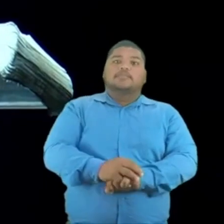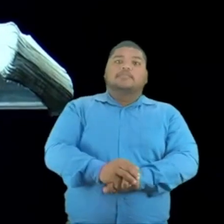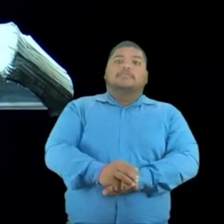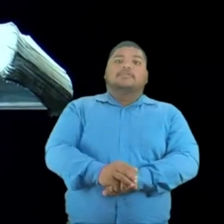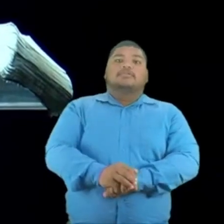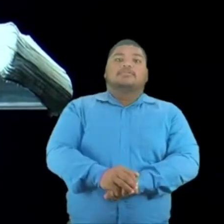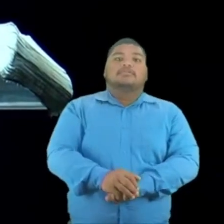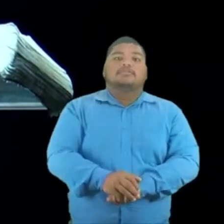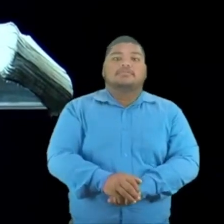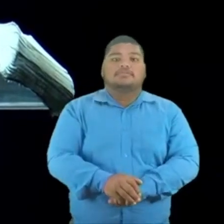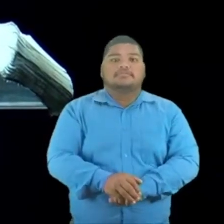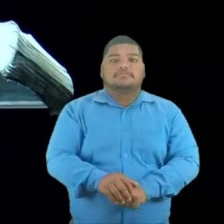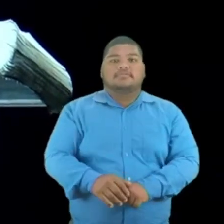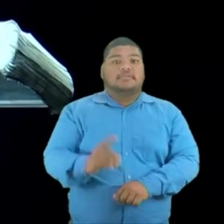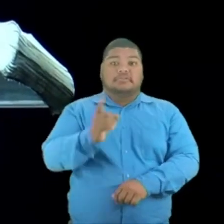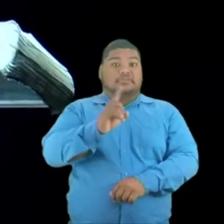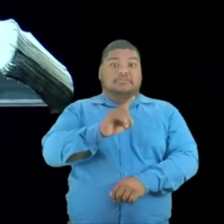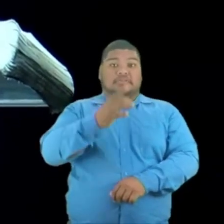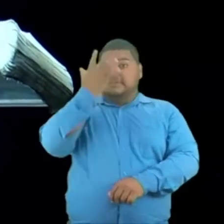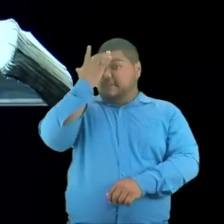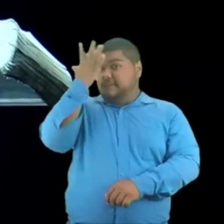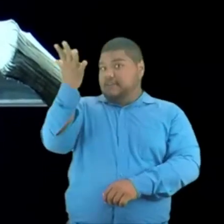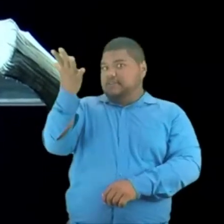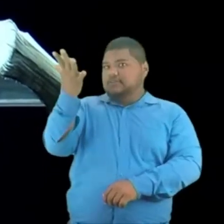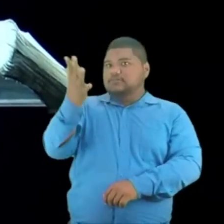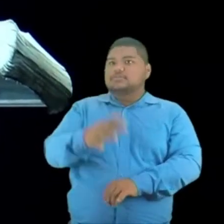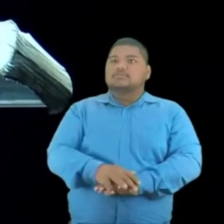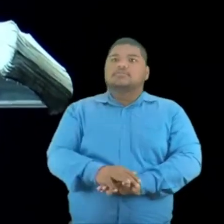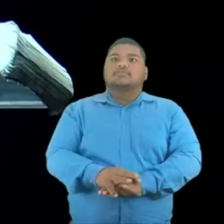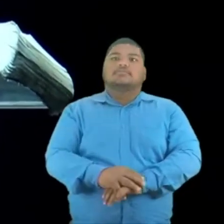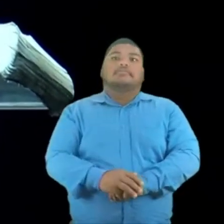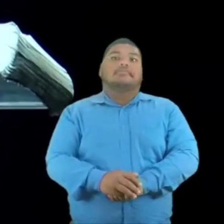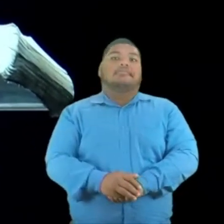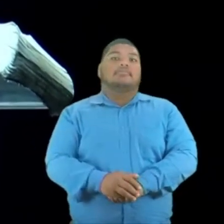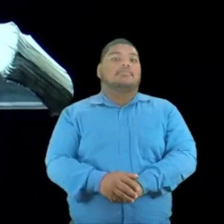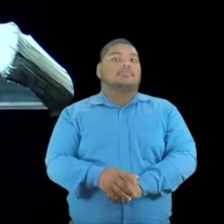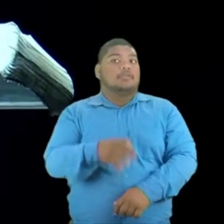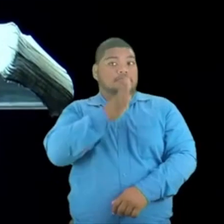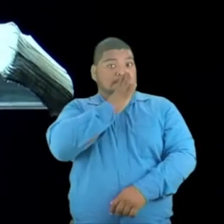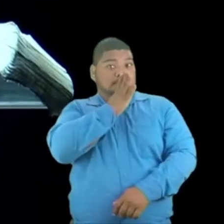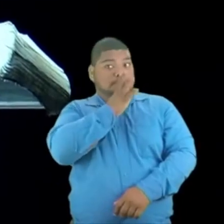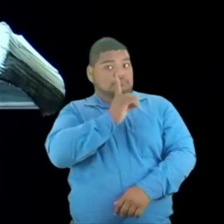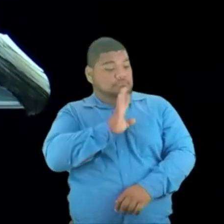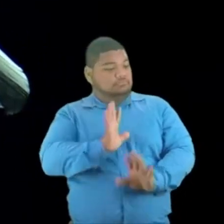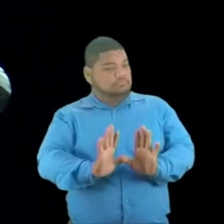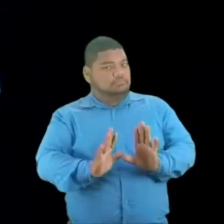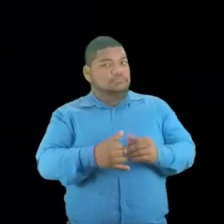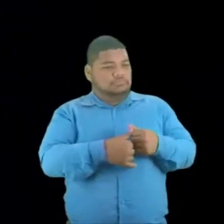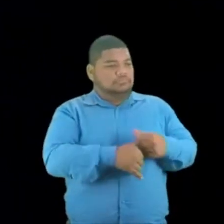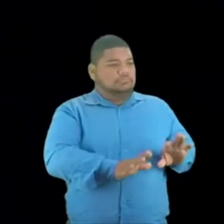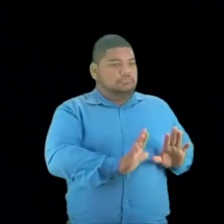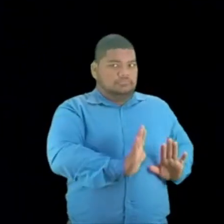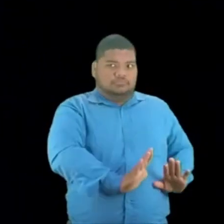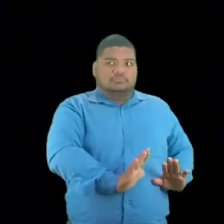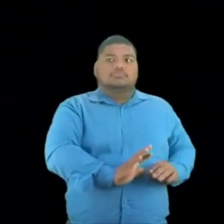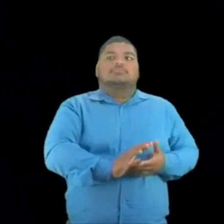sapo. A vida fica calado, Cabral fica na tua. Né? Não falar besteira.